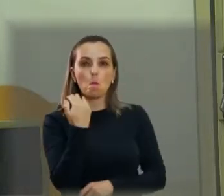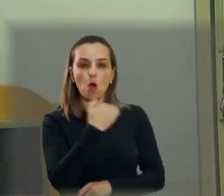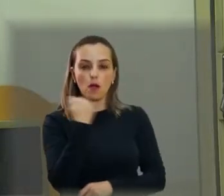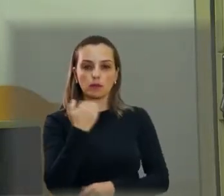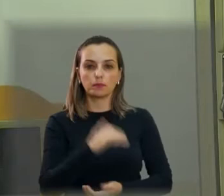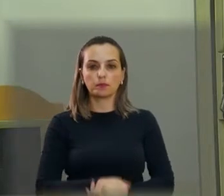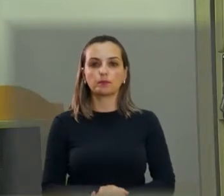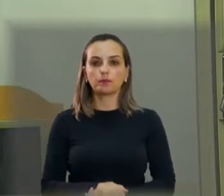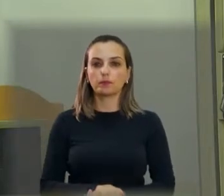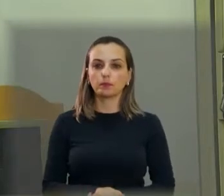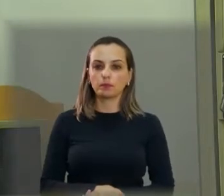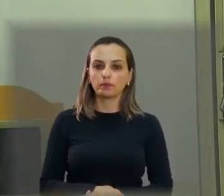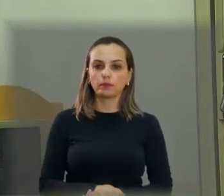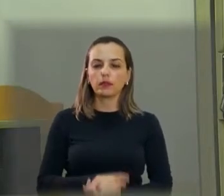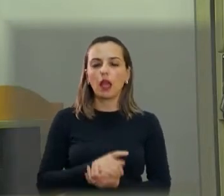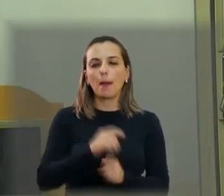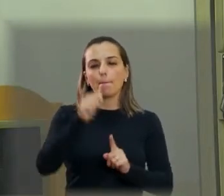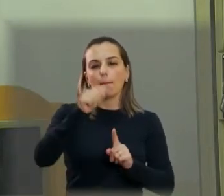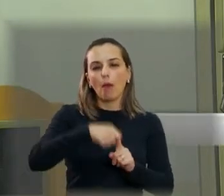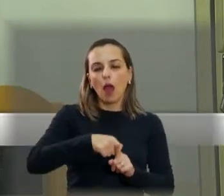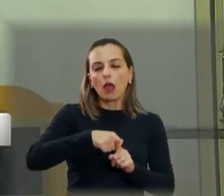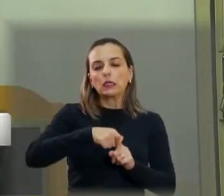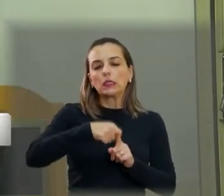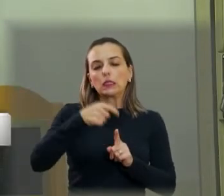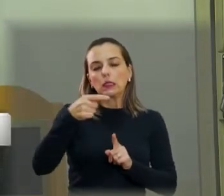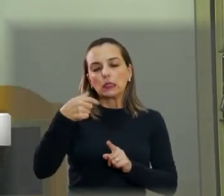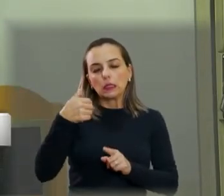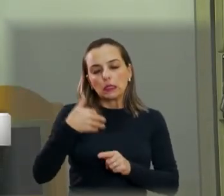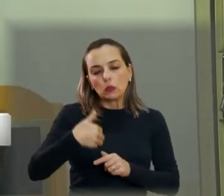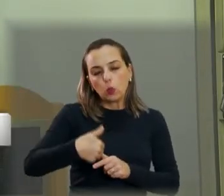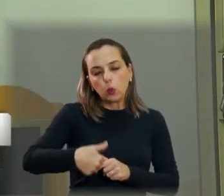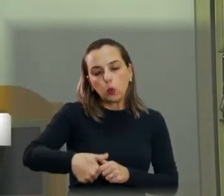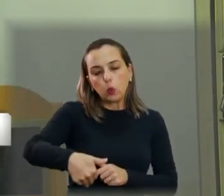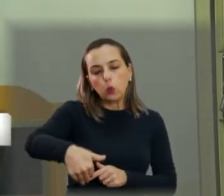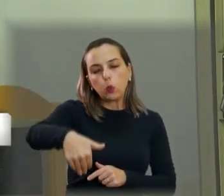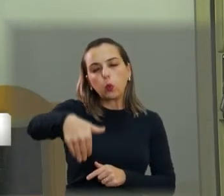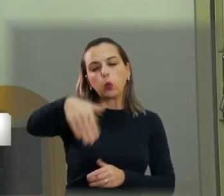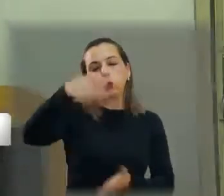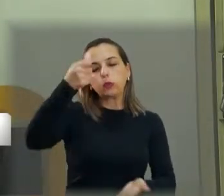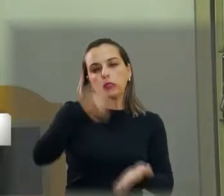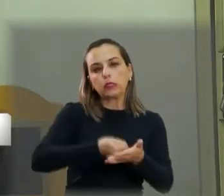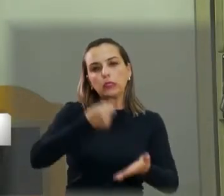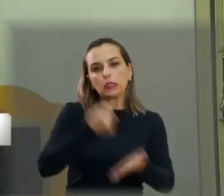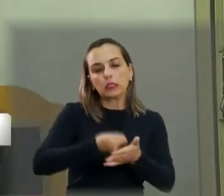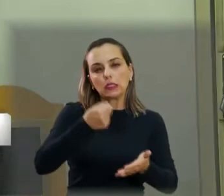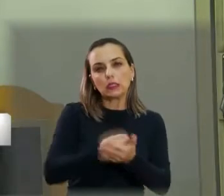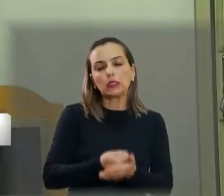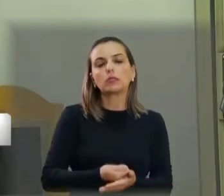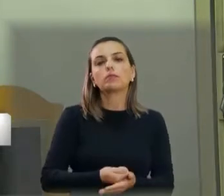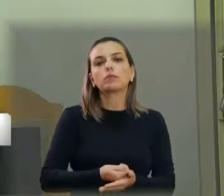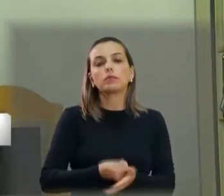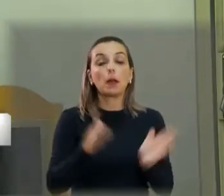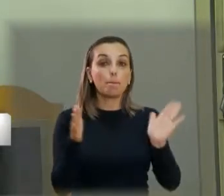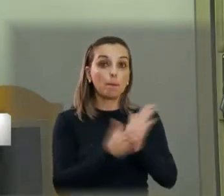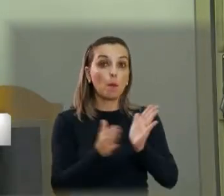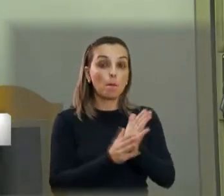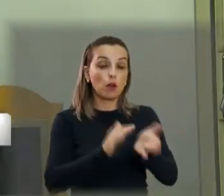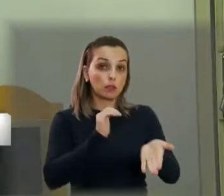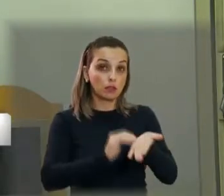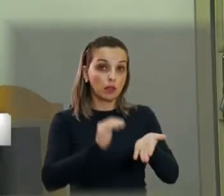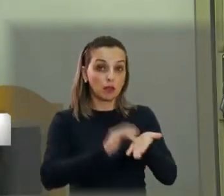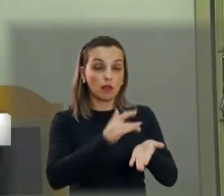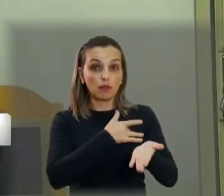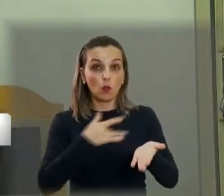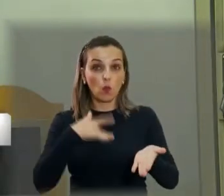Foram longos meses de luta. A proposta da Secretaria da Saúde sempre foi ouvir